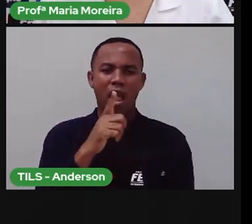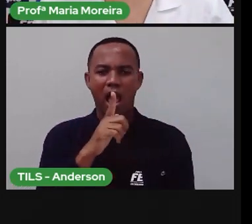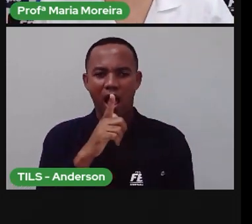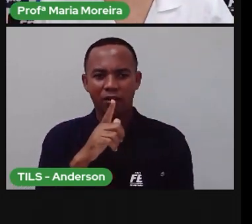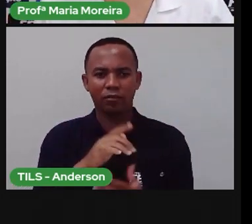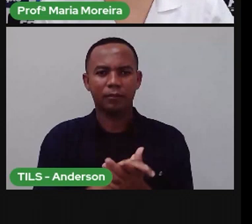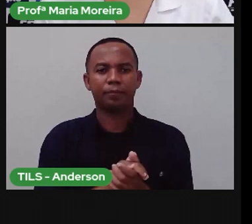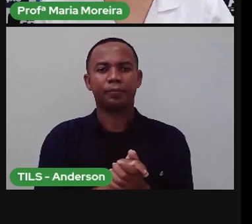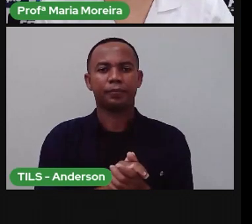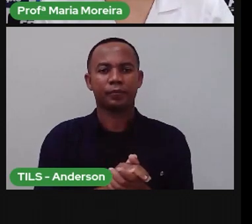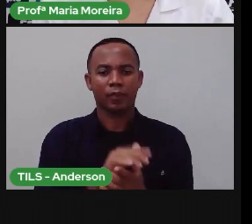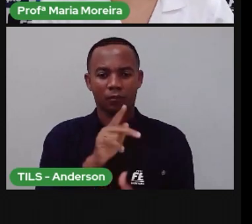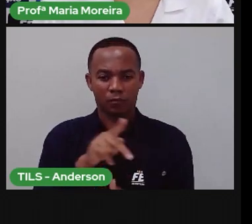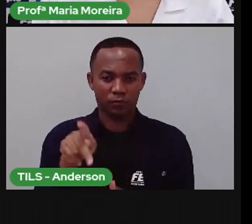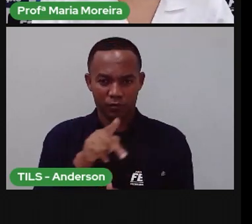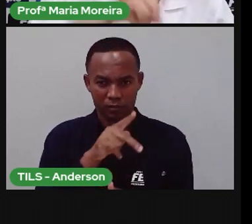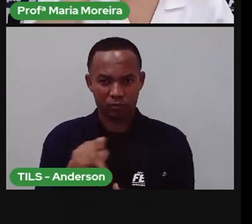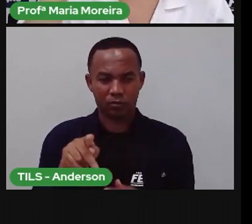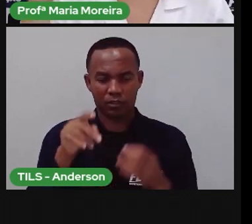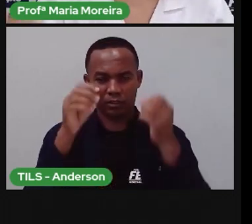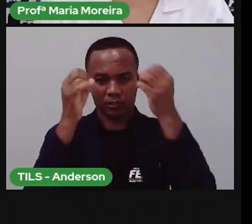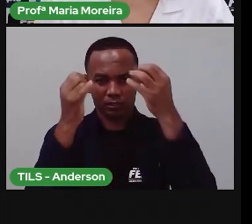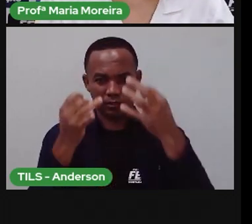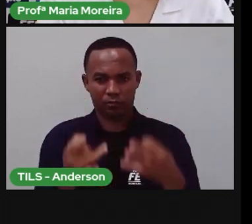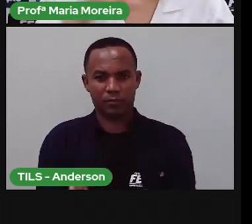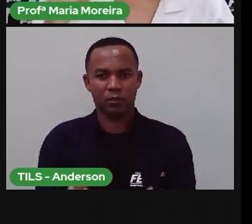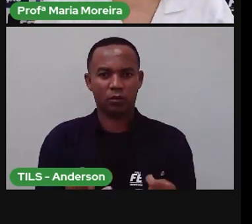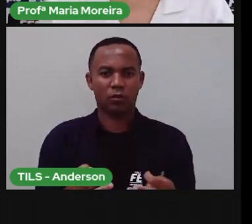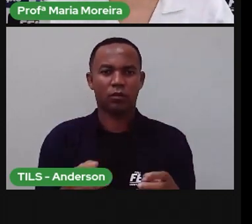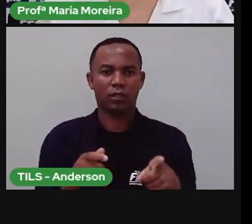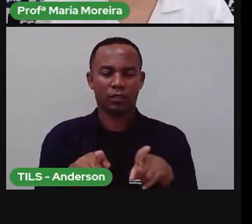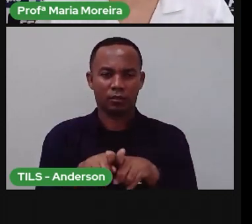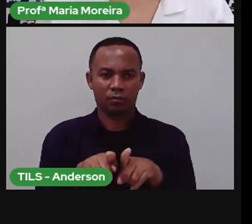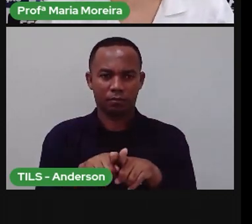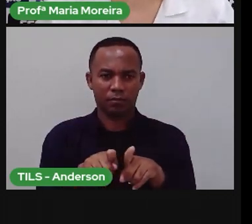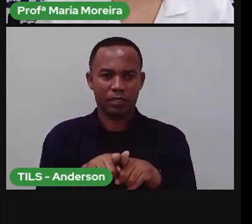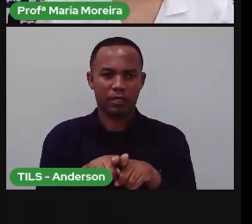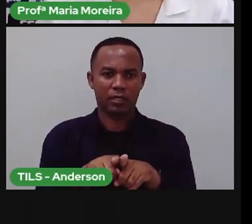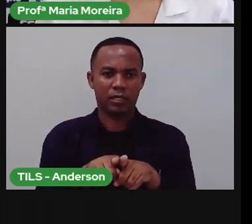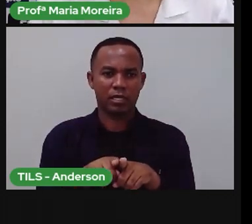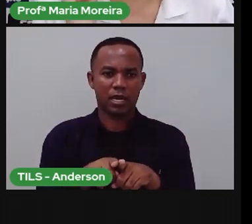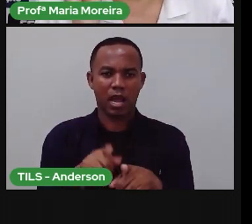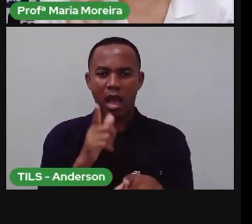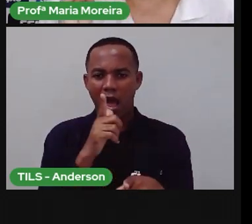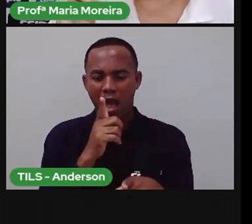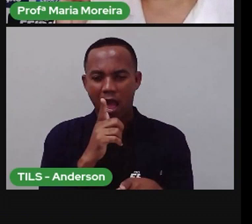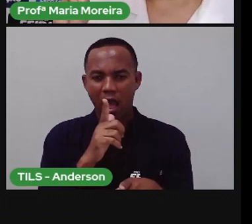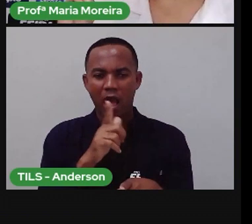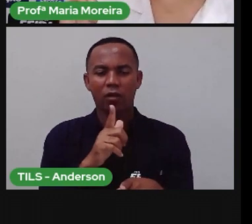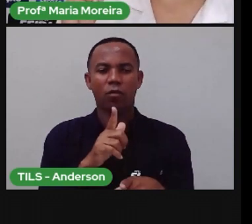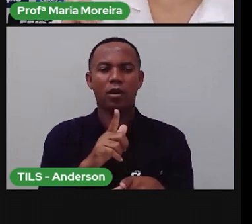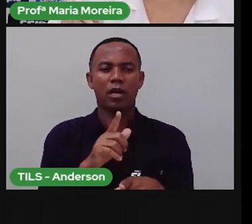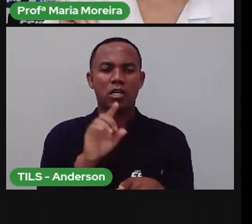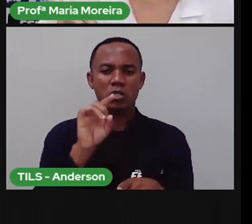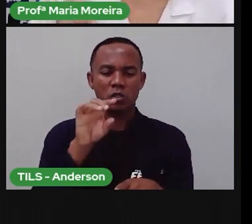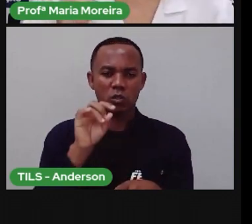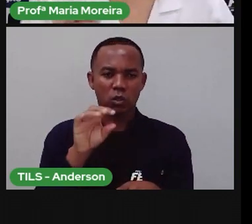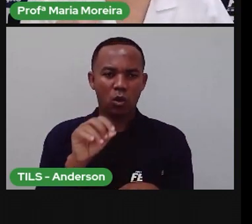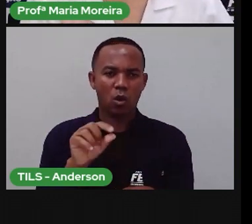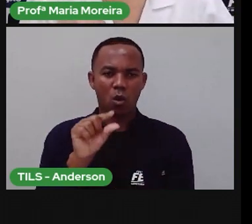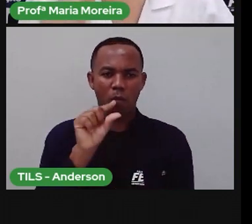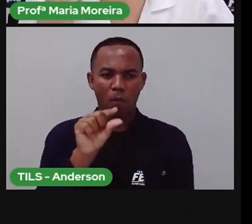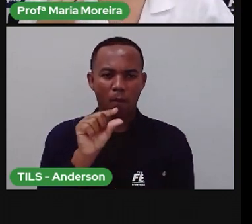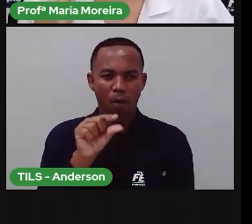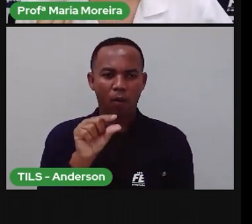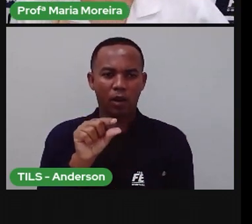também explicou que desse tantão aí que a gente tem de água, só uma pequena parte seria o